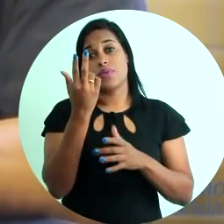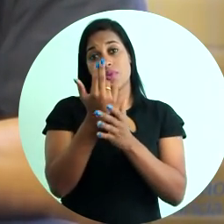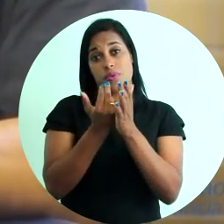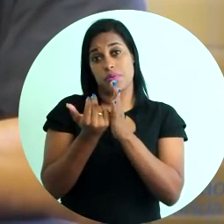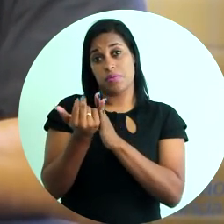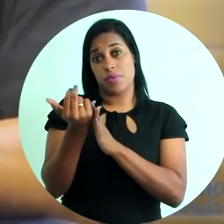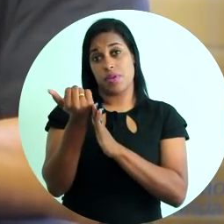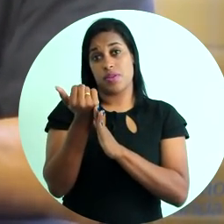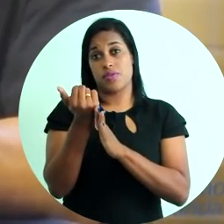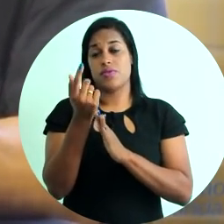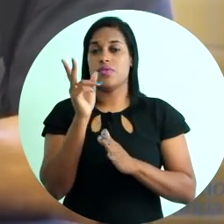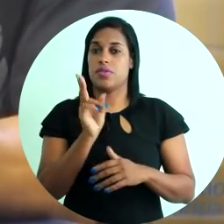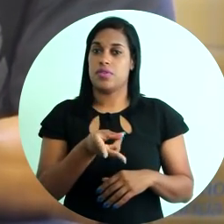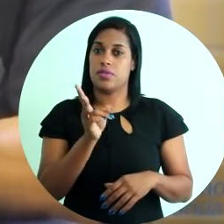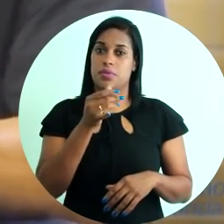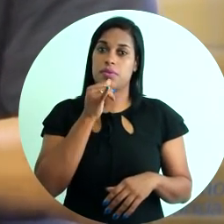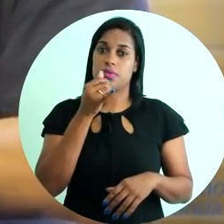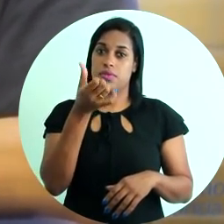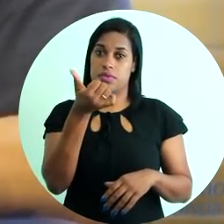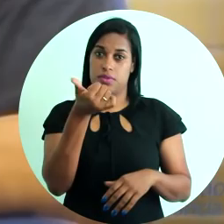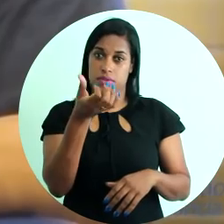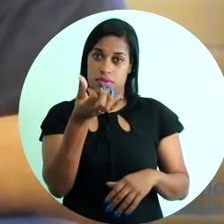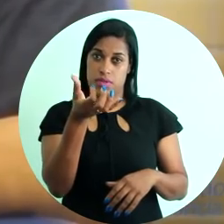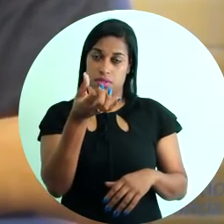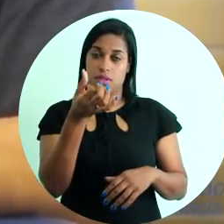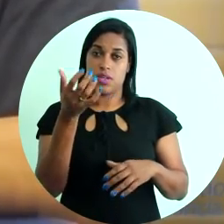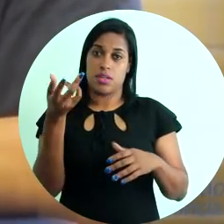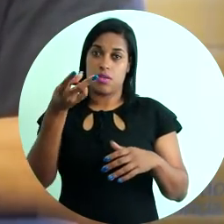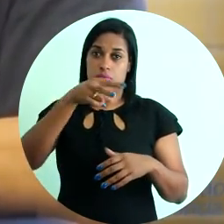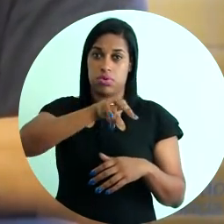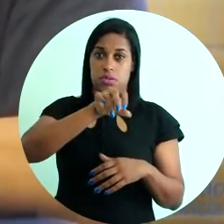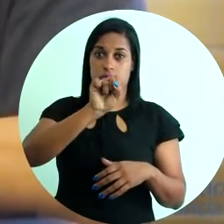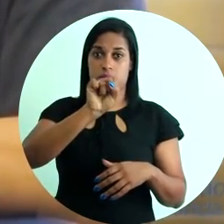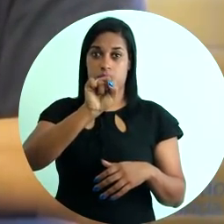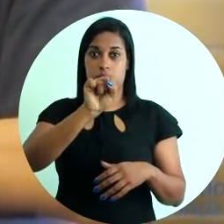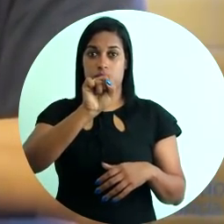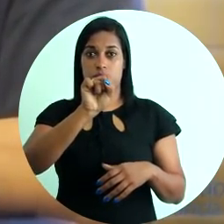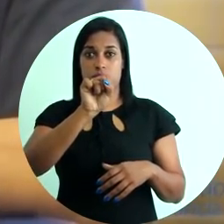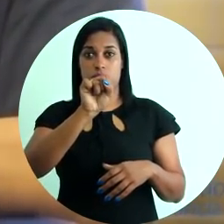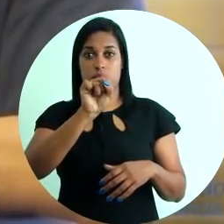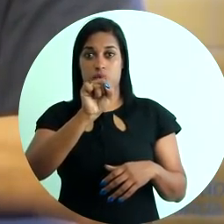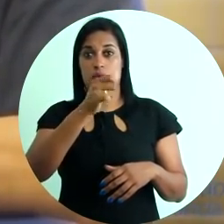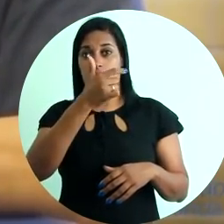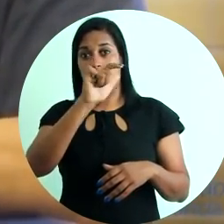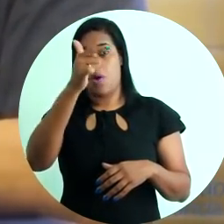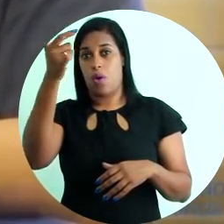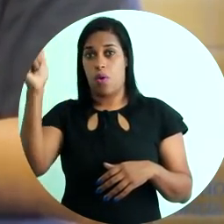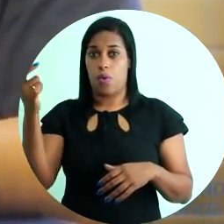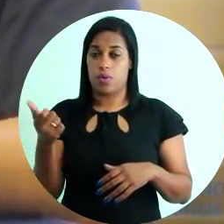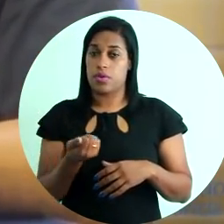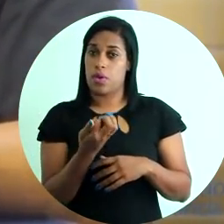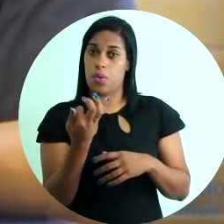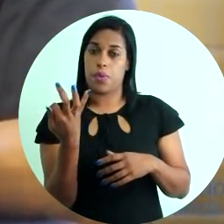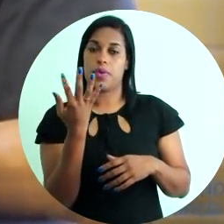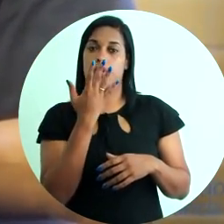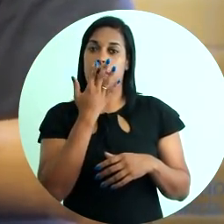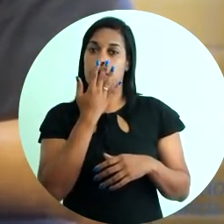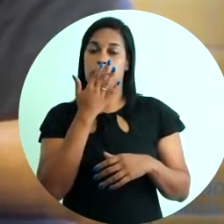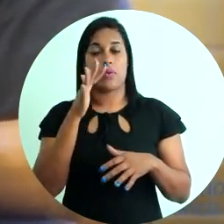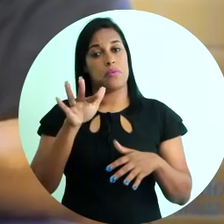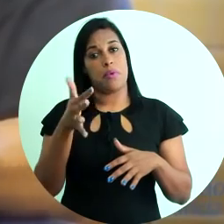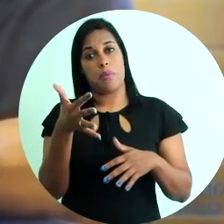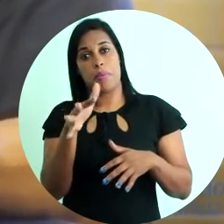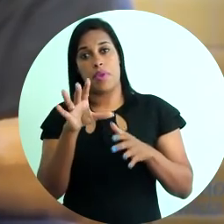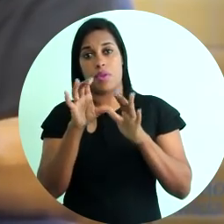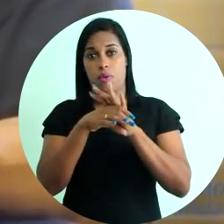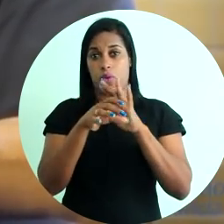imagem, ela vai passar de 16 bits para 8 bits, ou para alguma outra quantidade de cores qualquer, claro, dependendo do